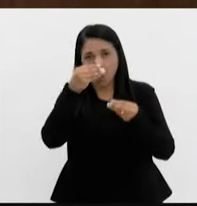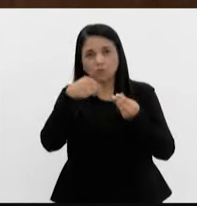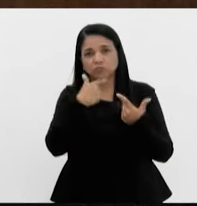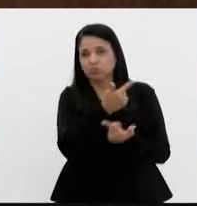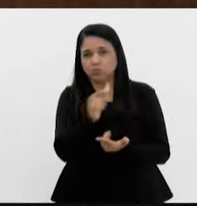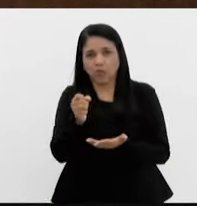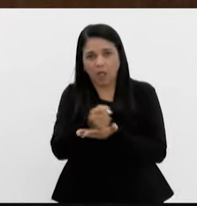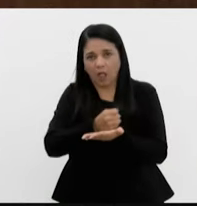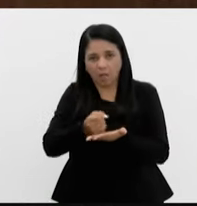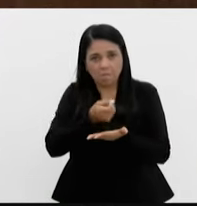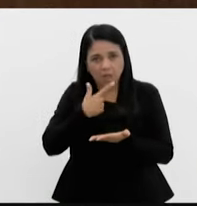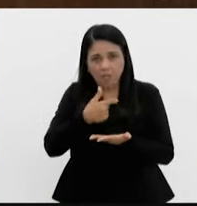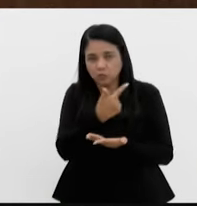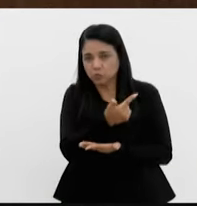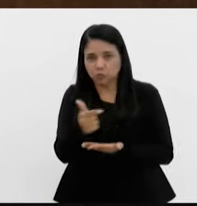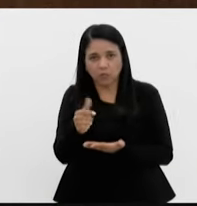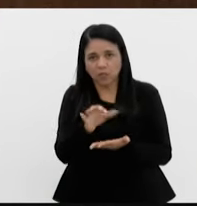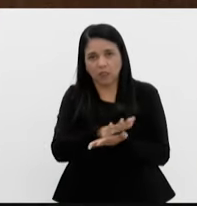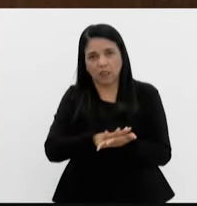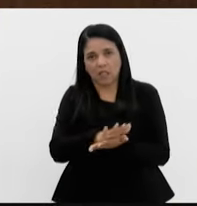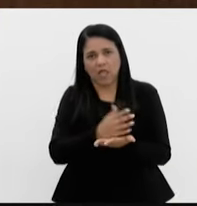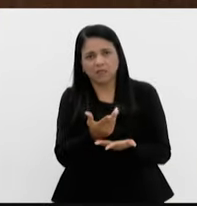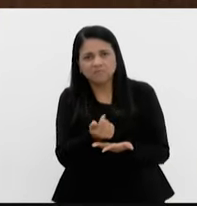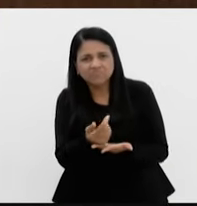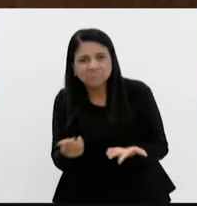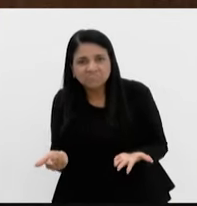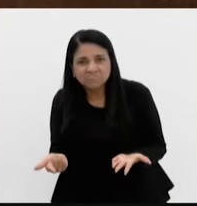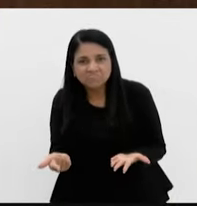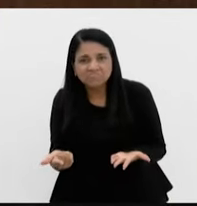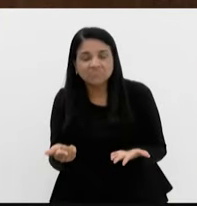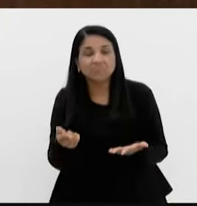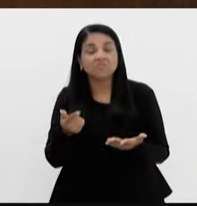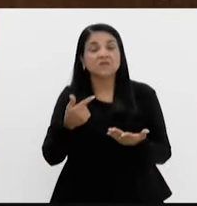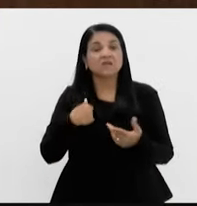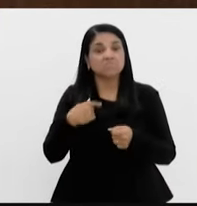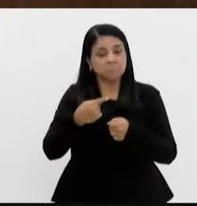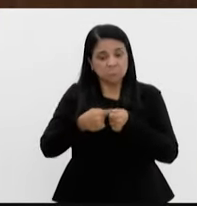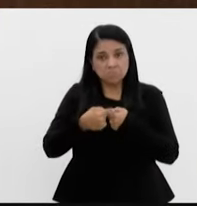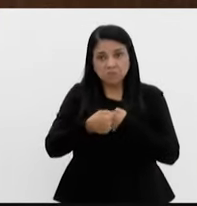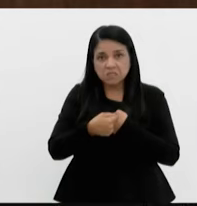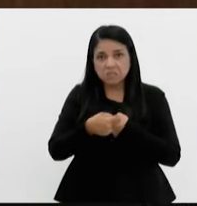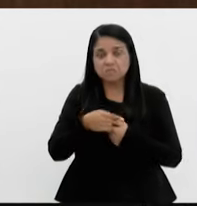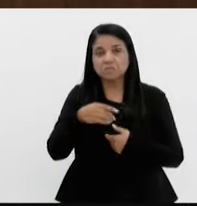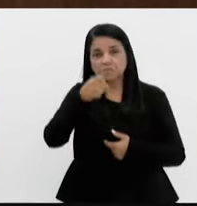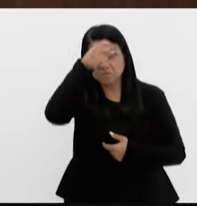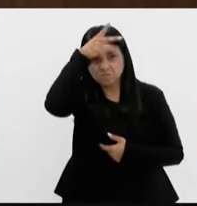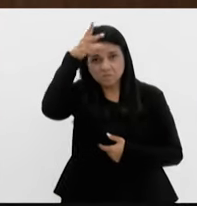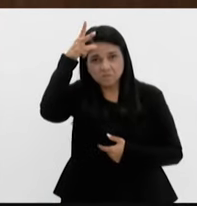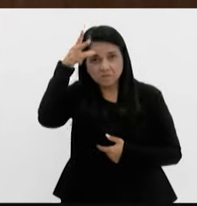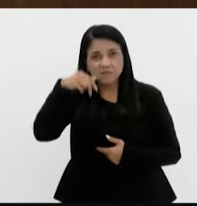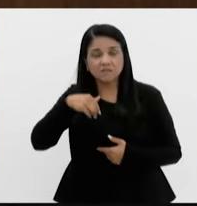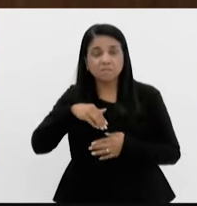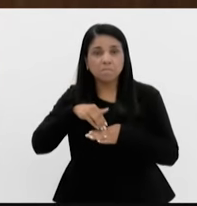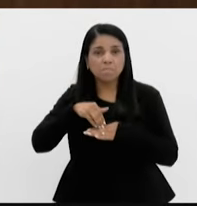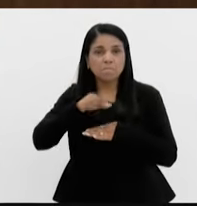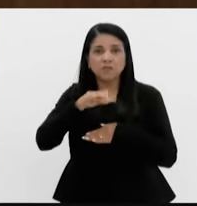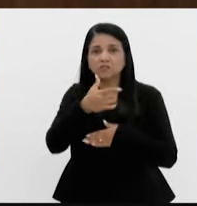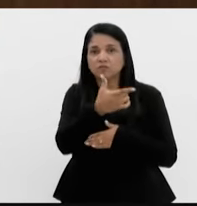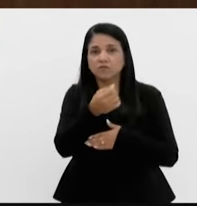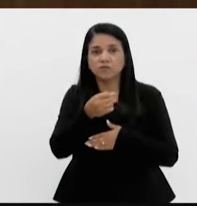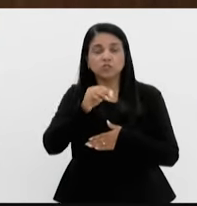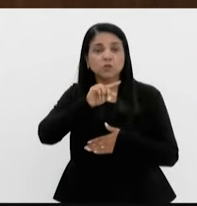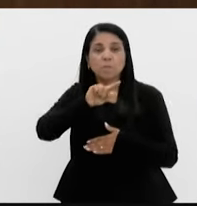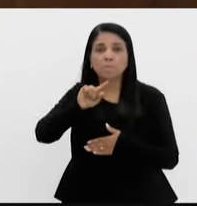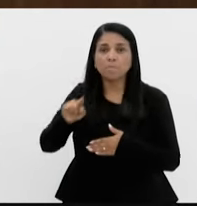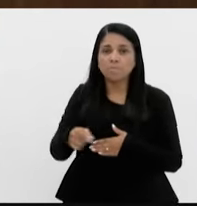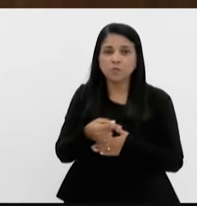remédio não tem nada e para finalizar o município que tem 20.000 cargos comissionados um